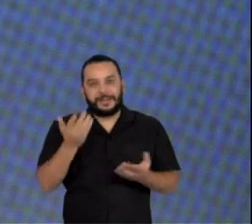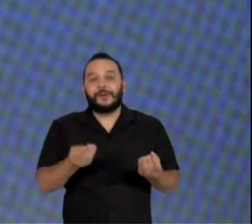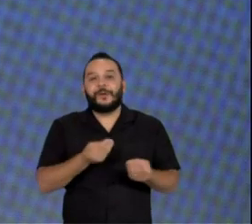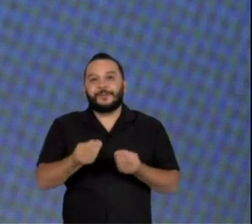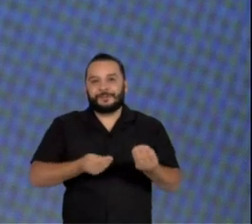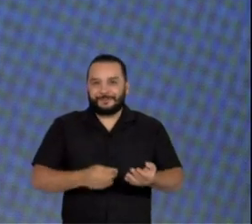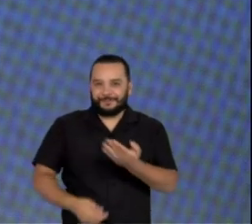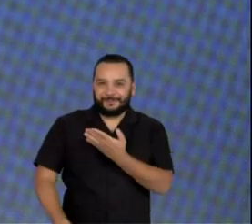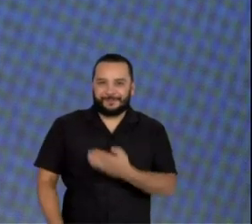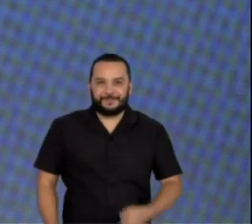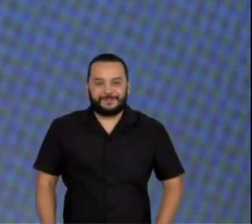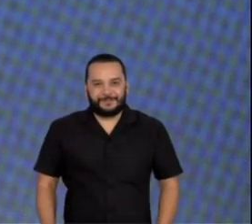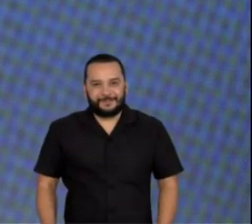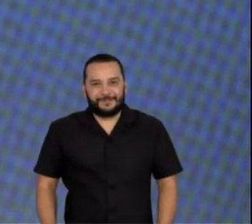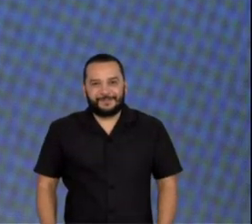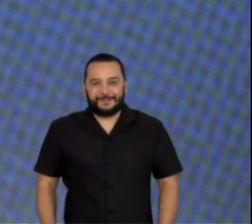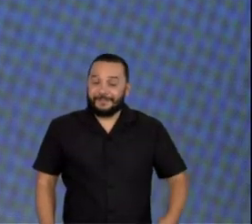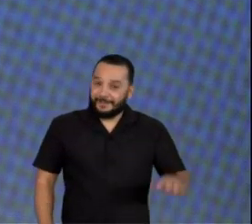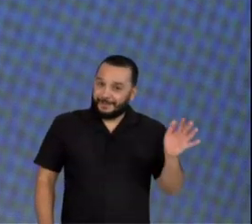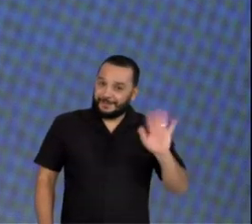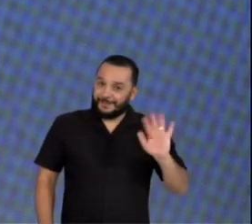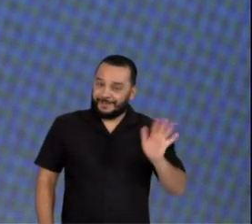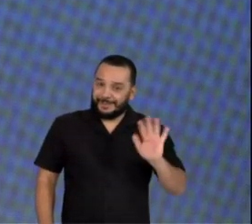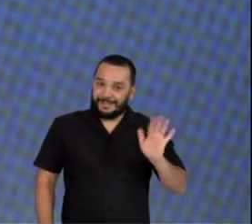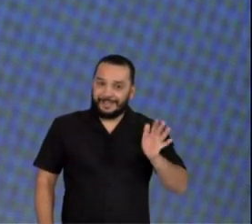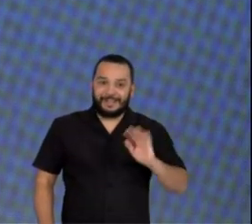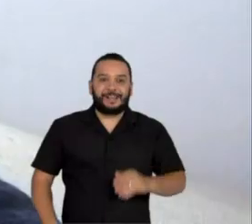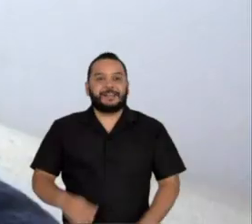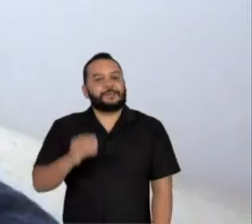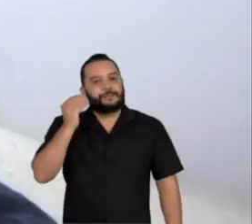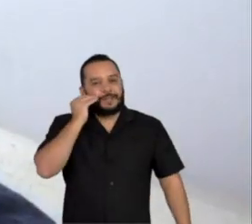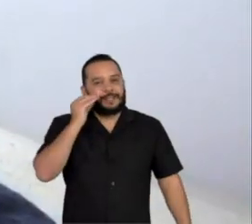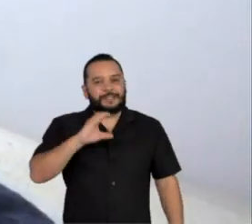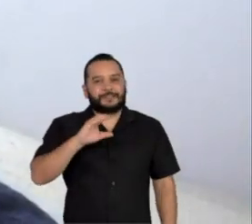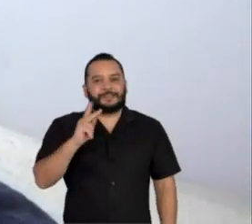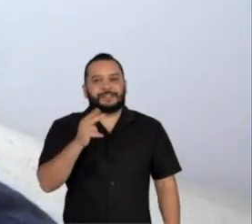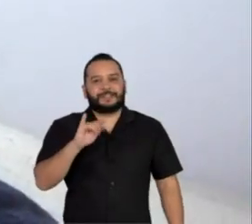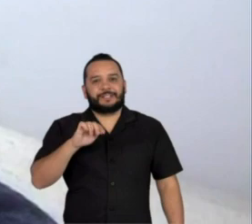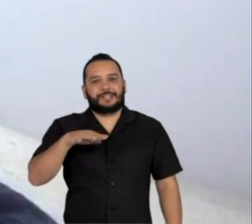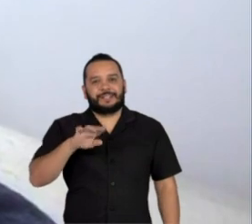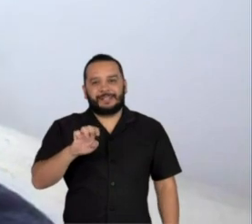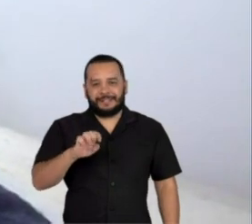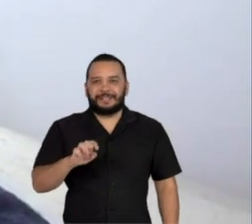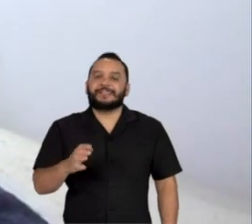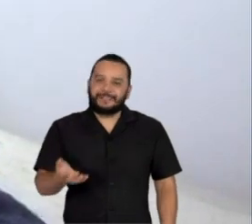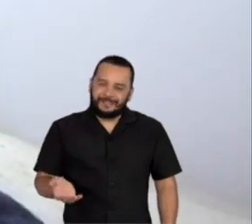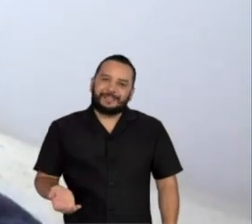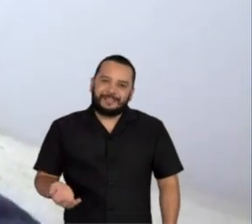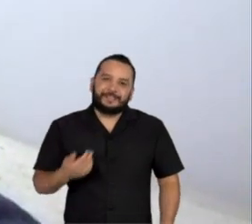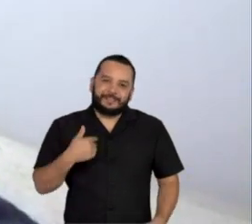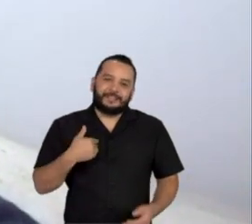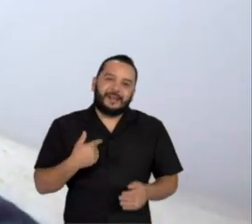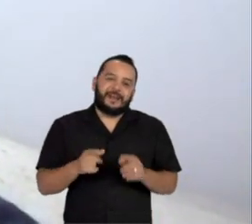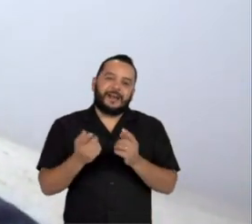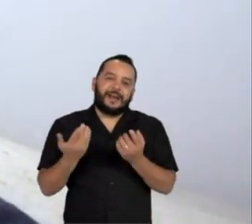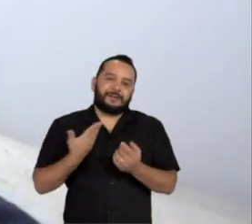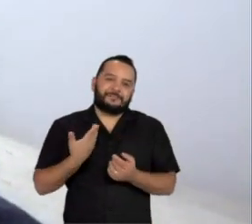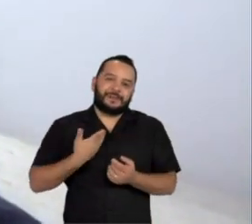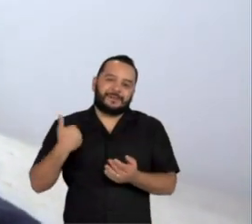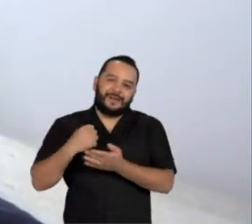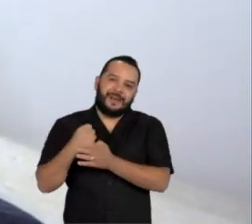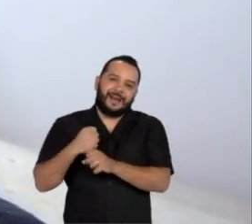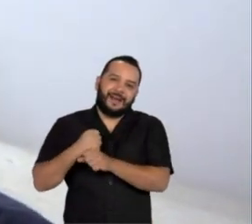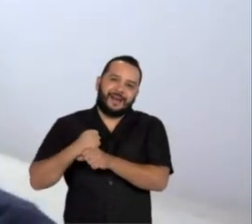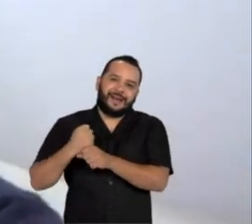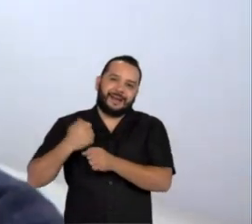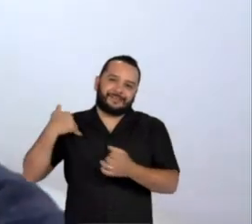Sim. Olá, gente. Um beijo aqui para minha querida Cristiane. Nossa relação já de muitos anos, nos conhecemos muitos anos,